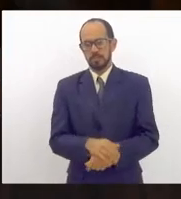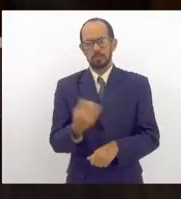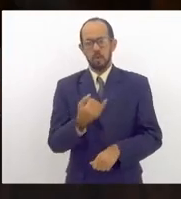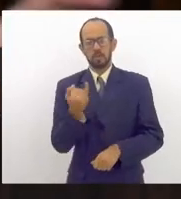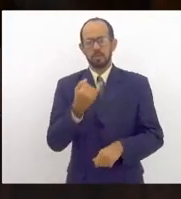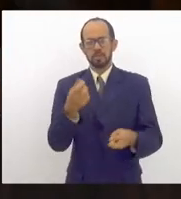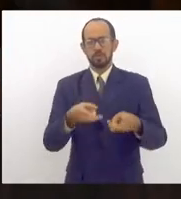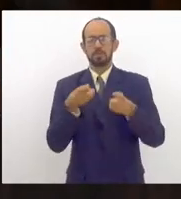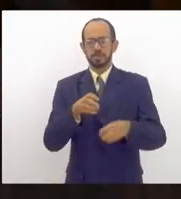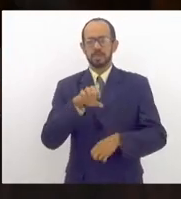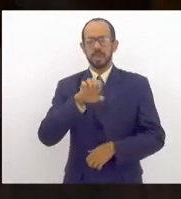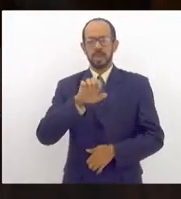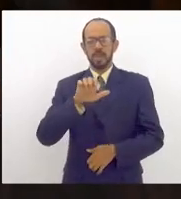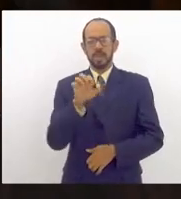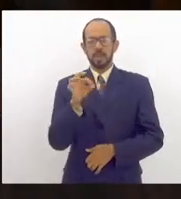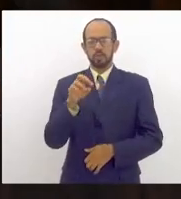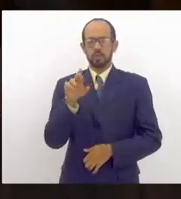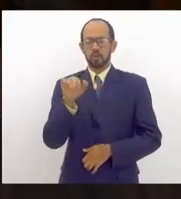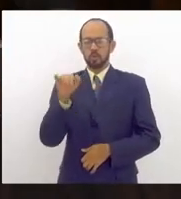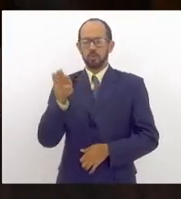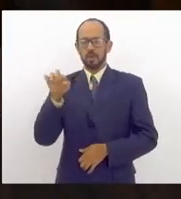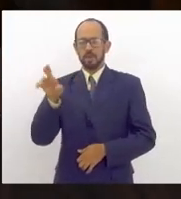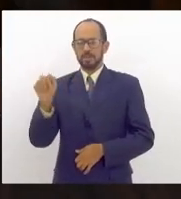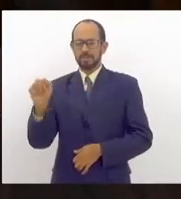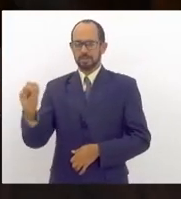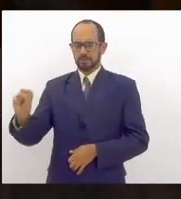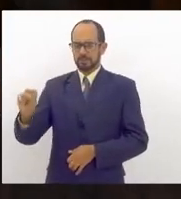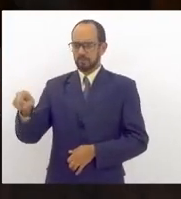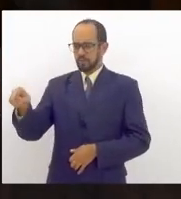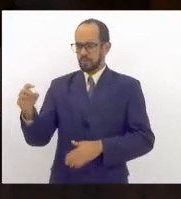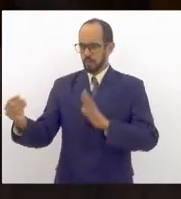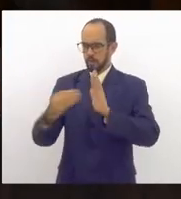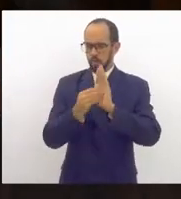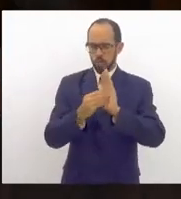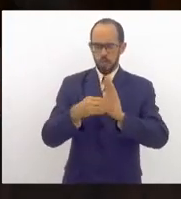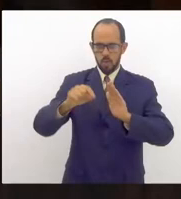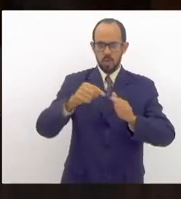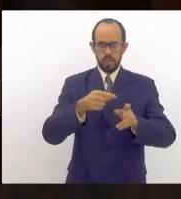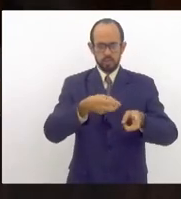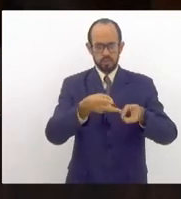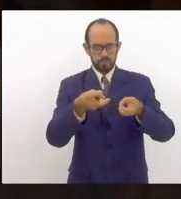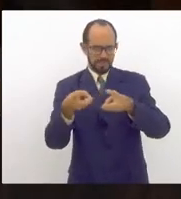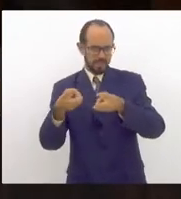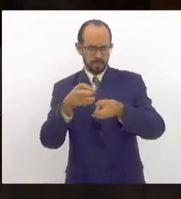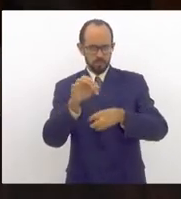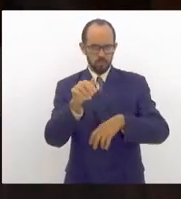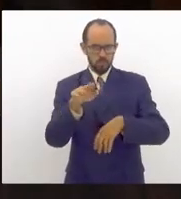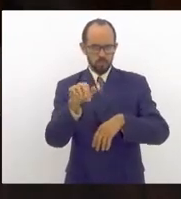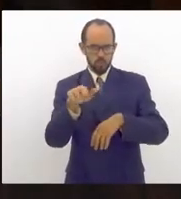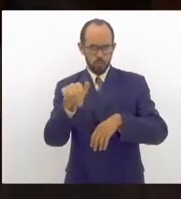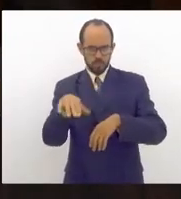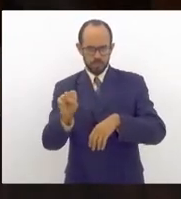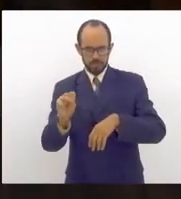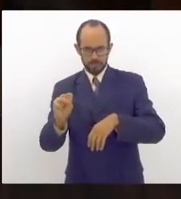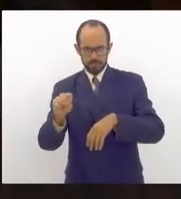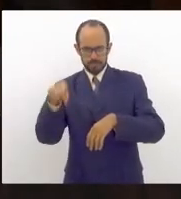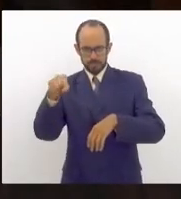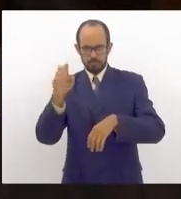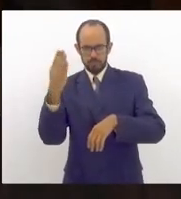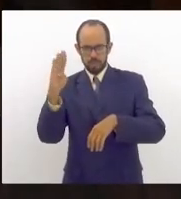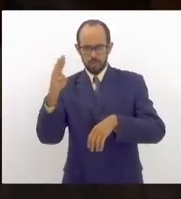da Eletrobras que você colocou aqui por exemplo e a gente passa hoje lá na área de Furnas em Botafogo e ver como aquele entorno